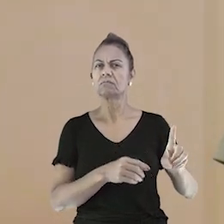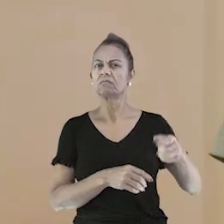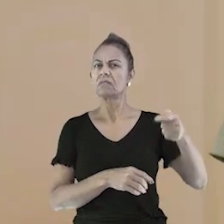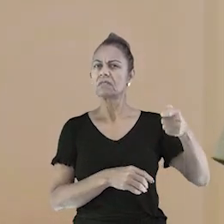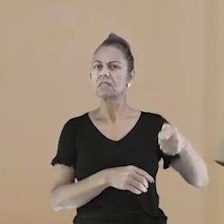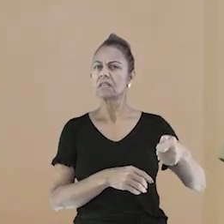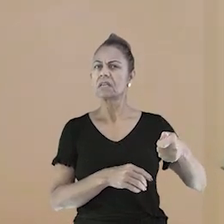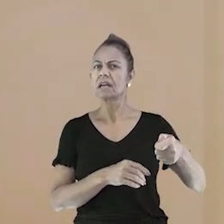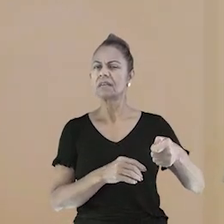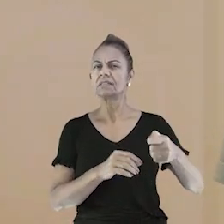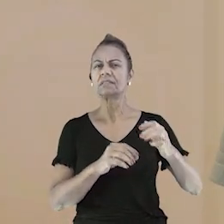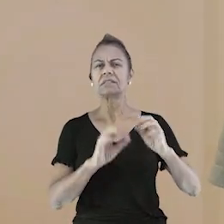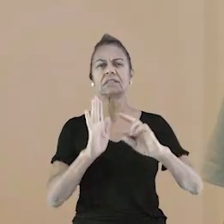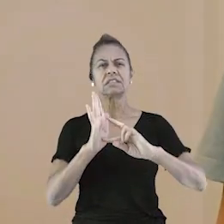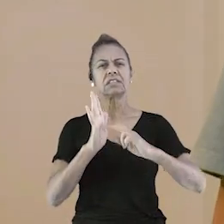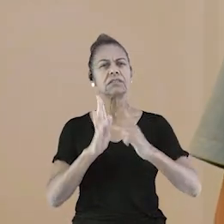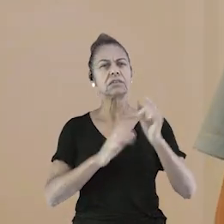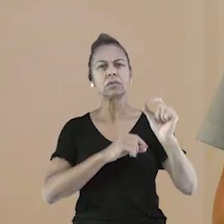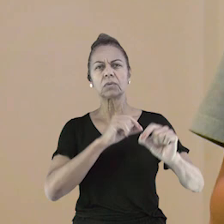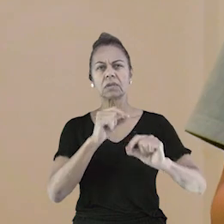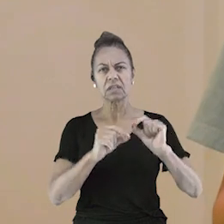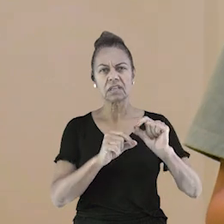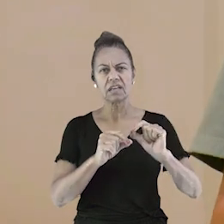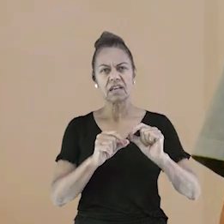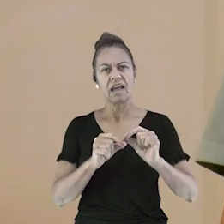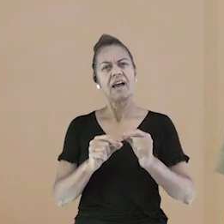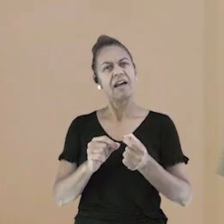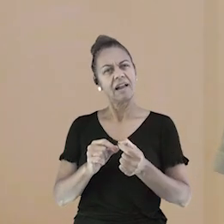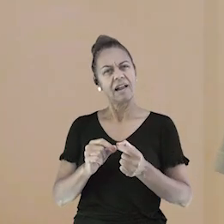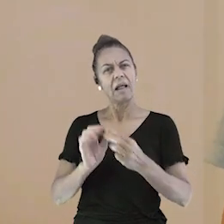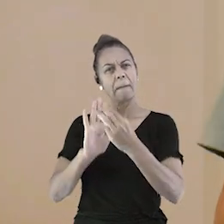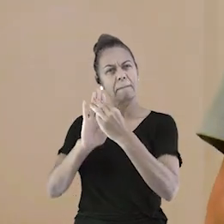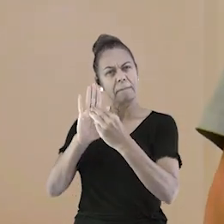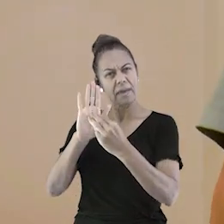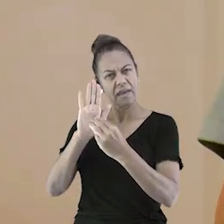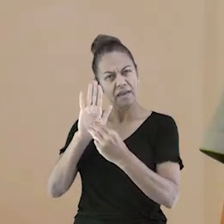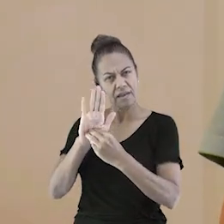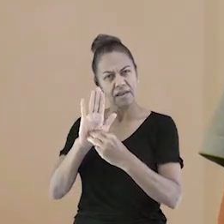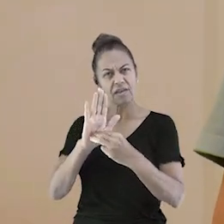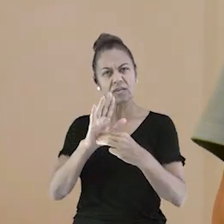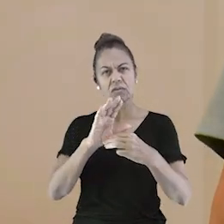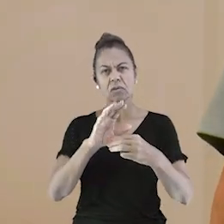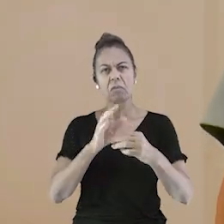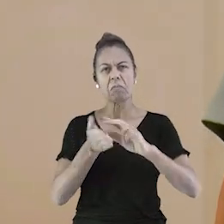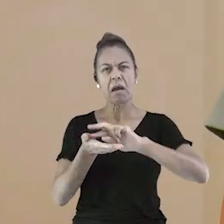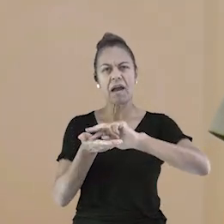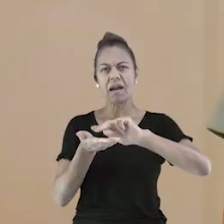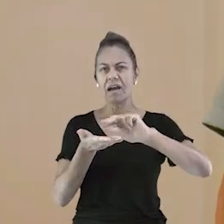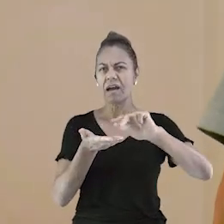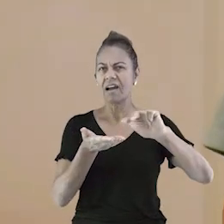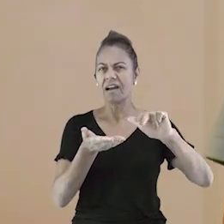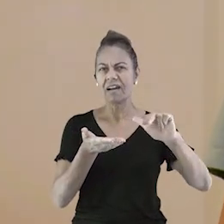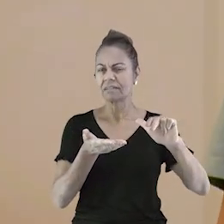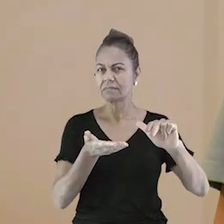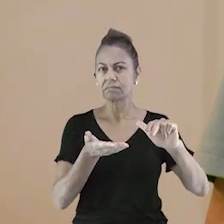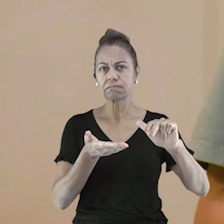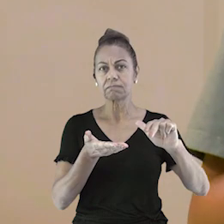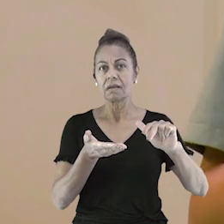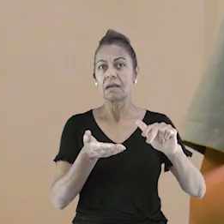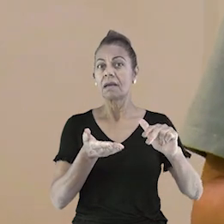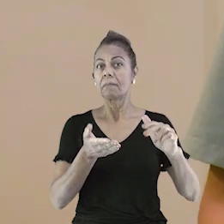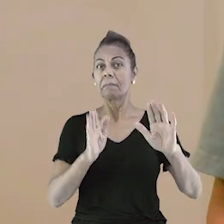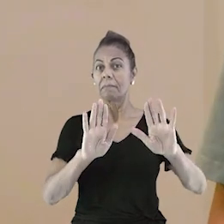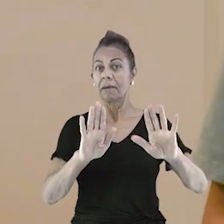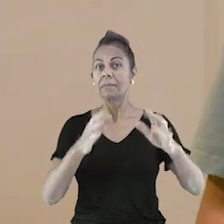citados ou quaisquer outros não significa necessariamente estar incentivando a fazer uso deles sem que se pense